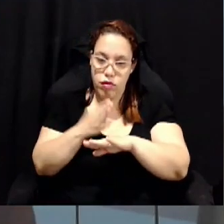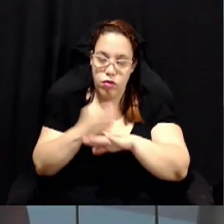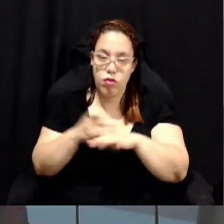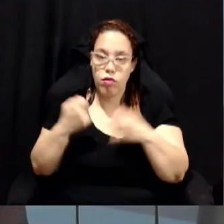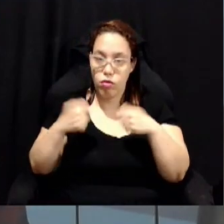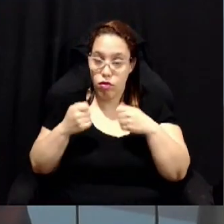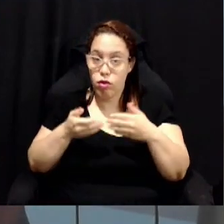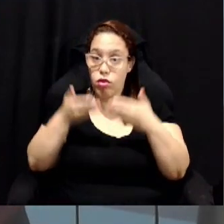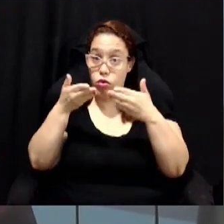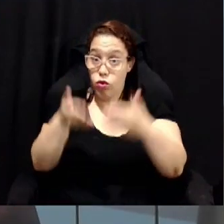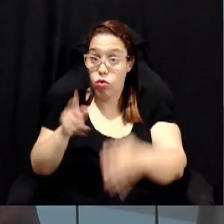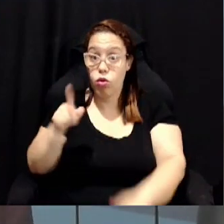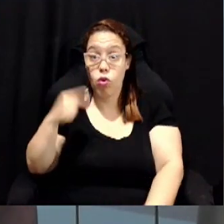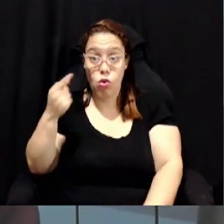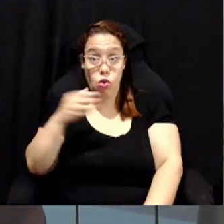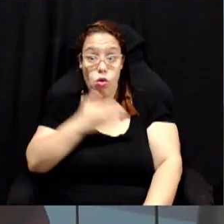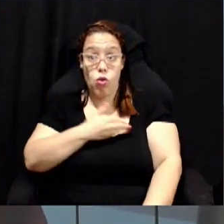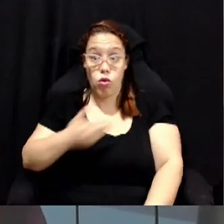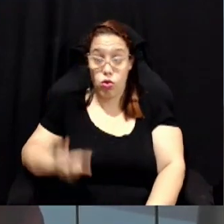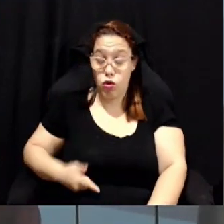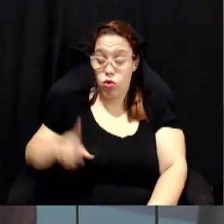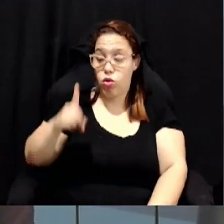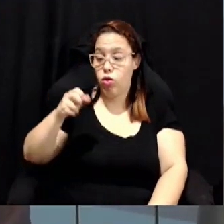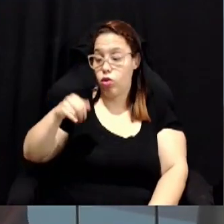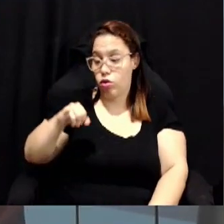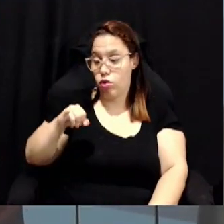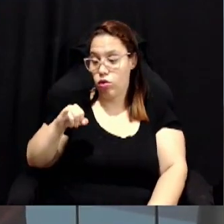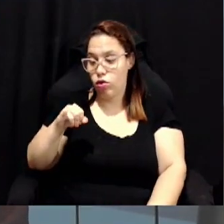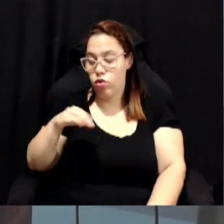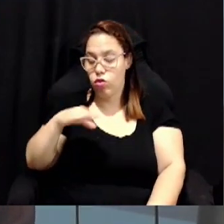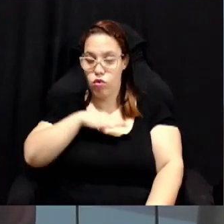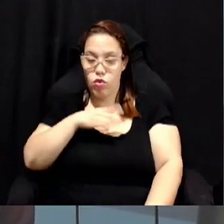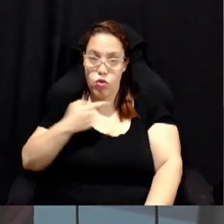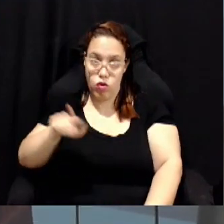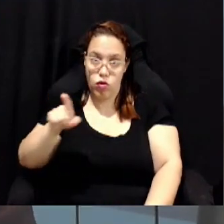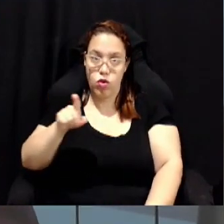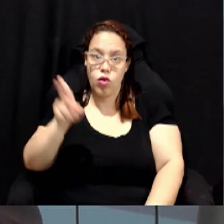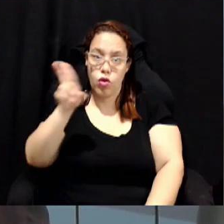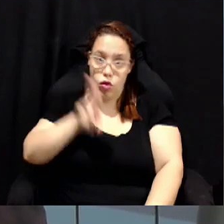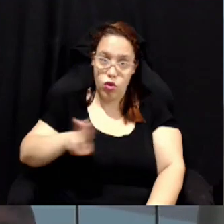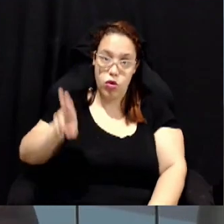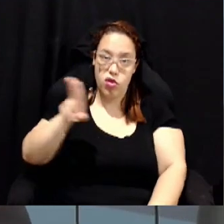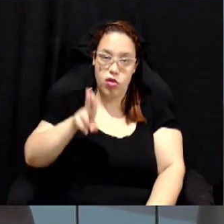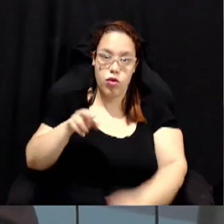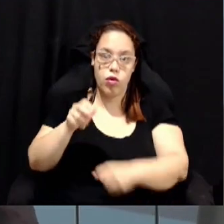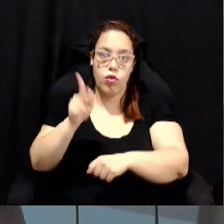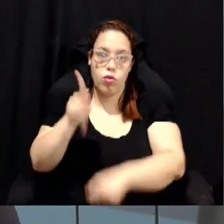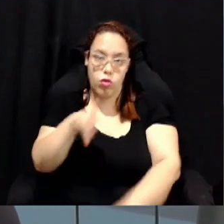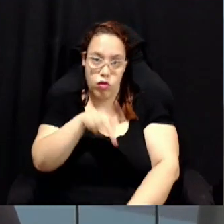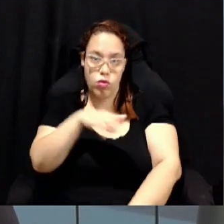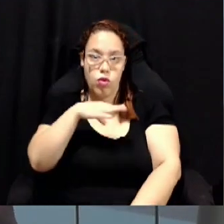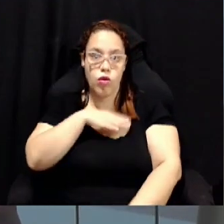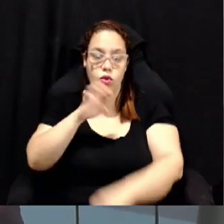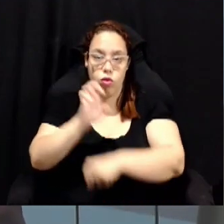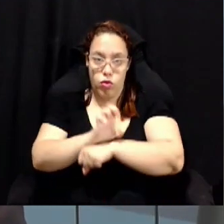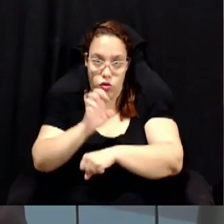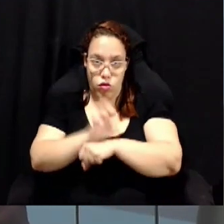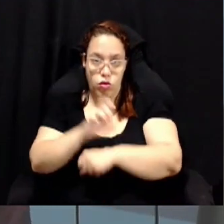que outros órgãos, né, Dani? Que o município vá lá usar, os professores municipais, os estaduais estejam